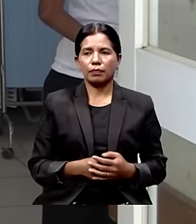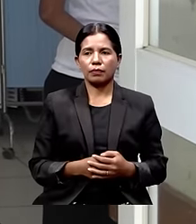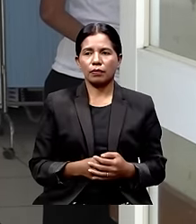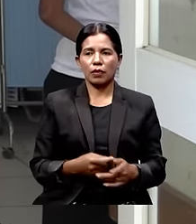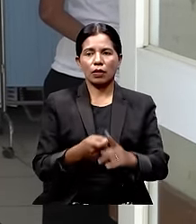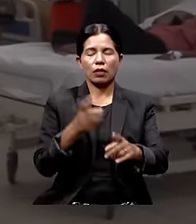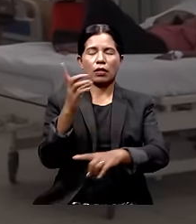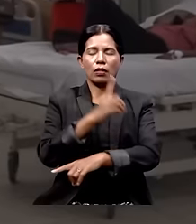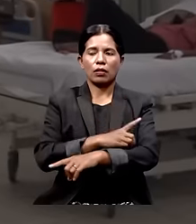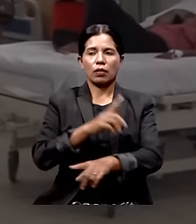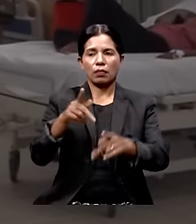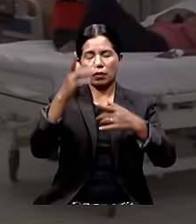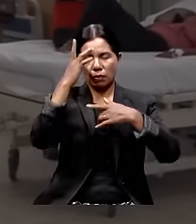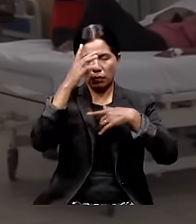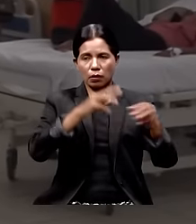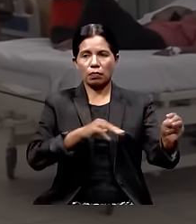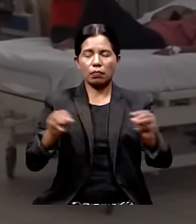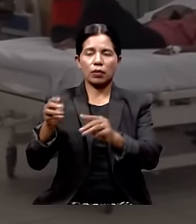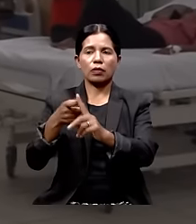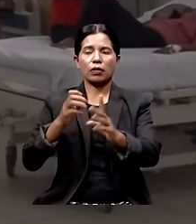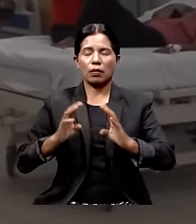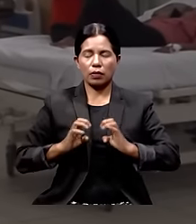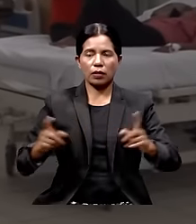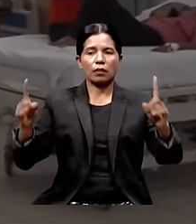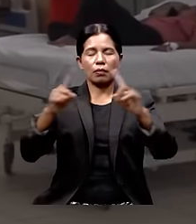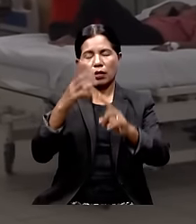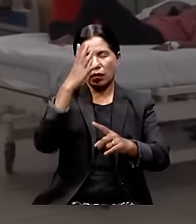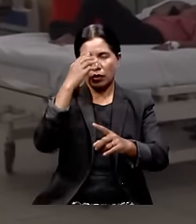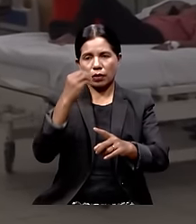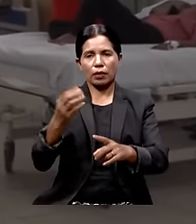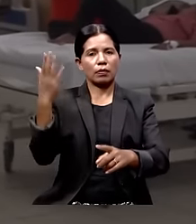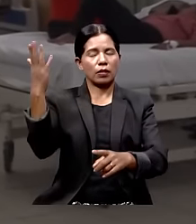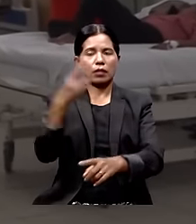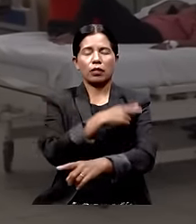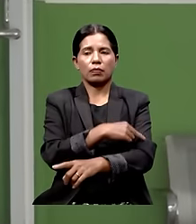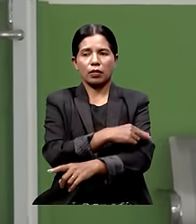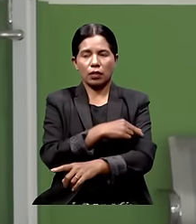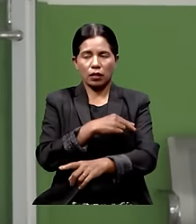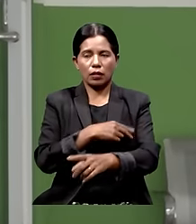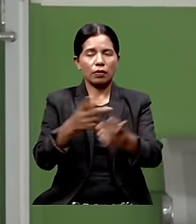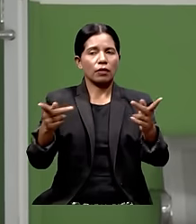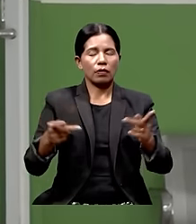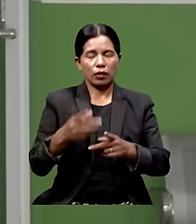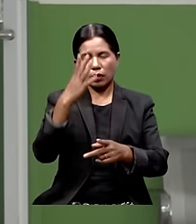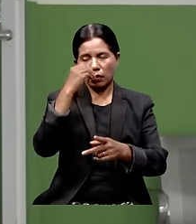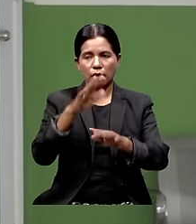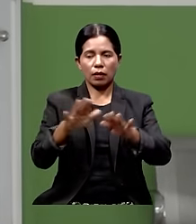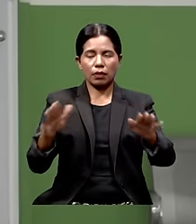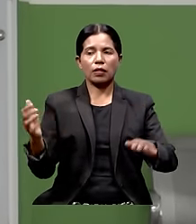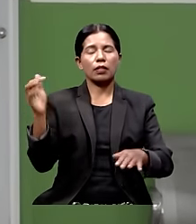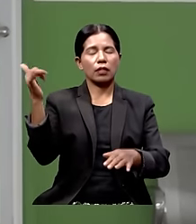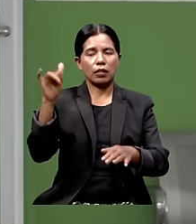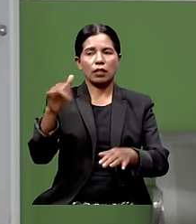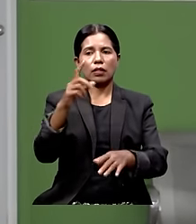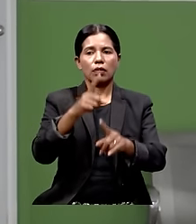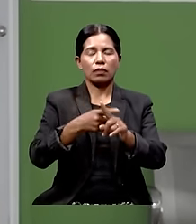Husi lorone paciente muda husi sala emergência babai se fale ia sala pediatria fatim baixa balabarik siranian